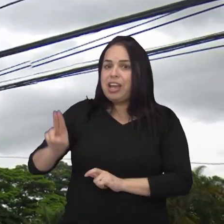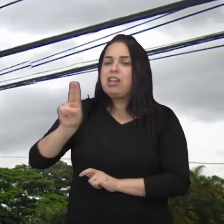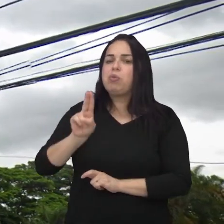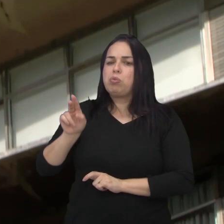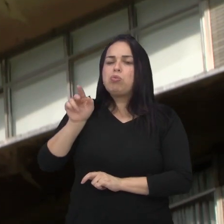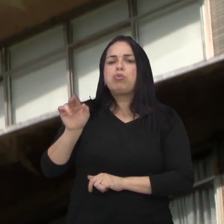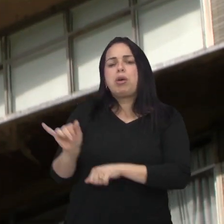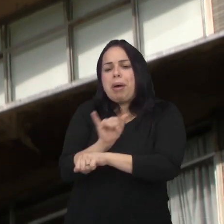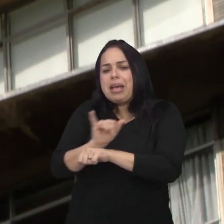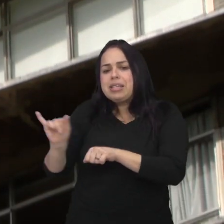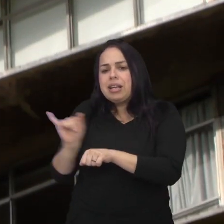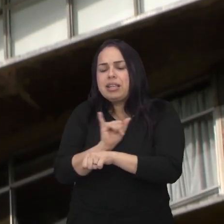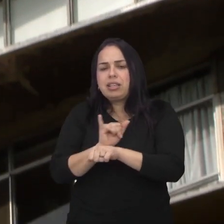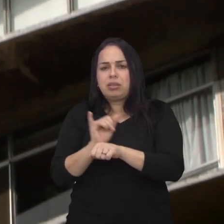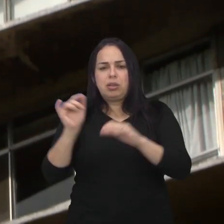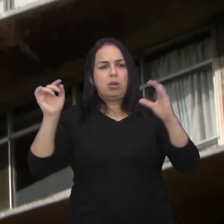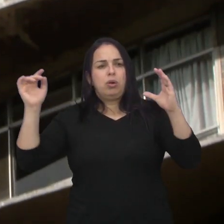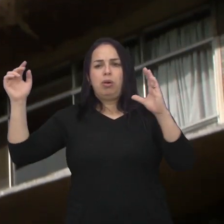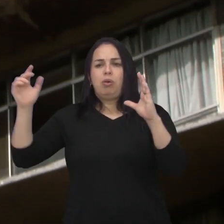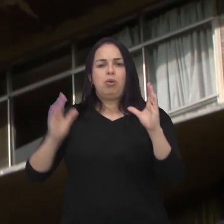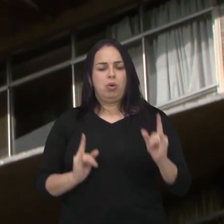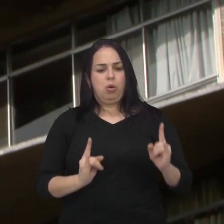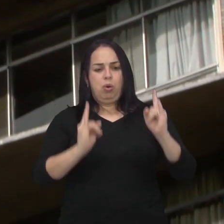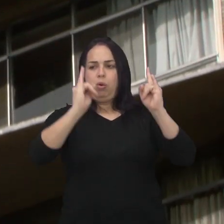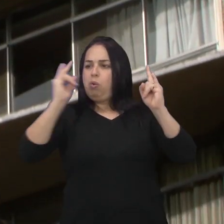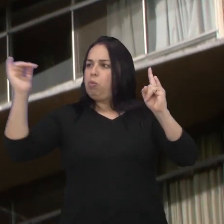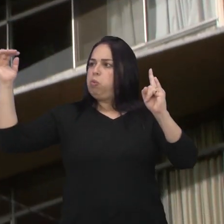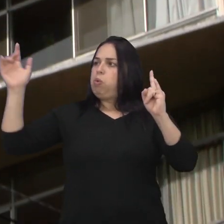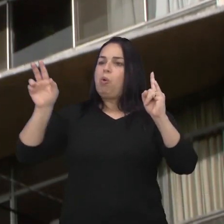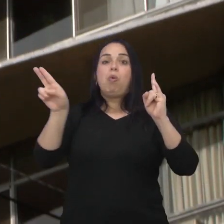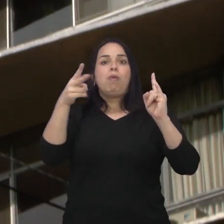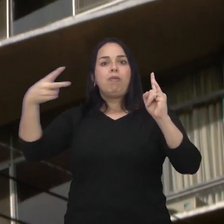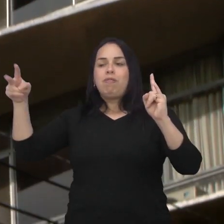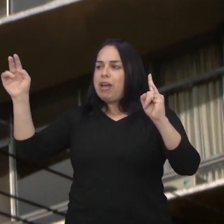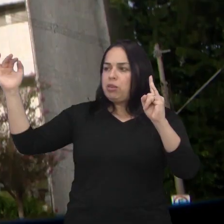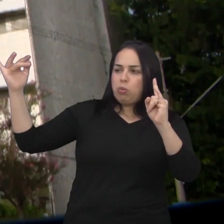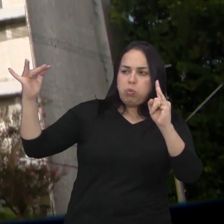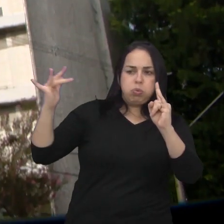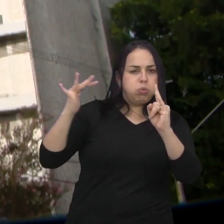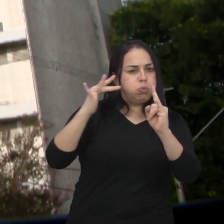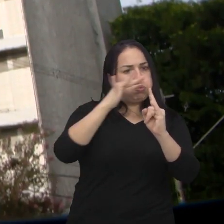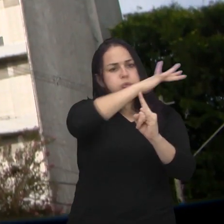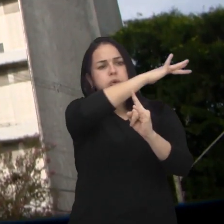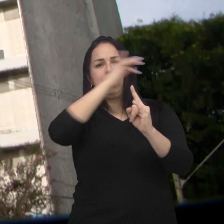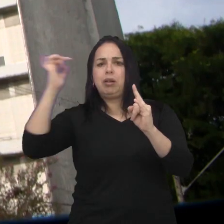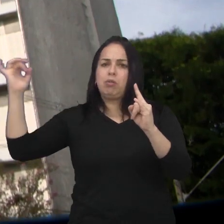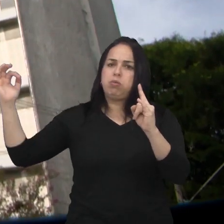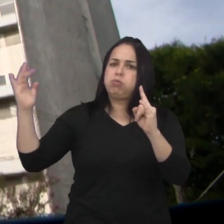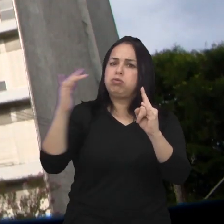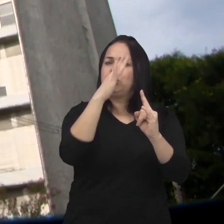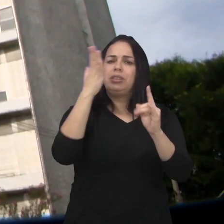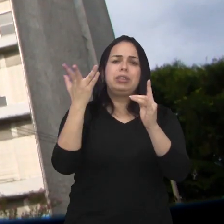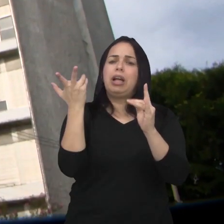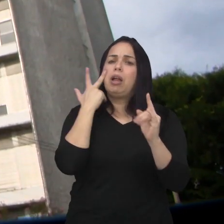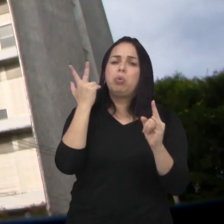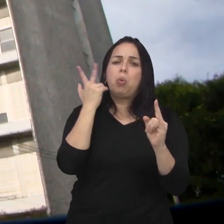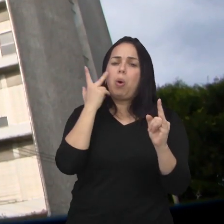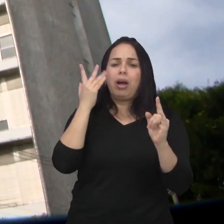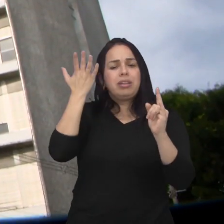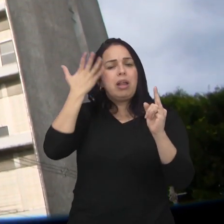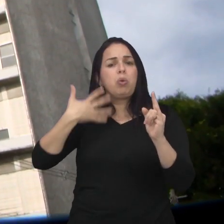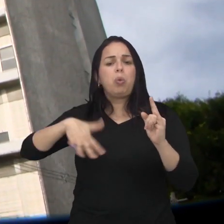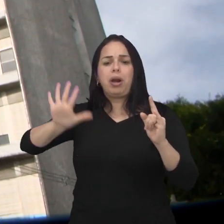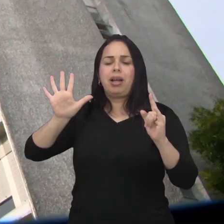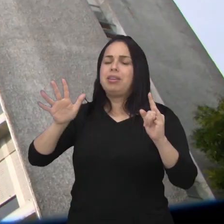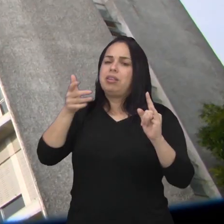ventilação cruzada, ou seja, você permite que o vento atravesse naturalmente uma obra e não